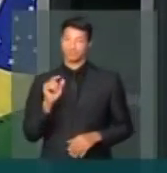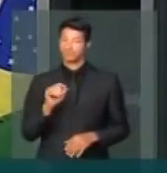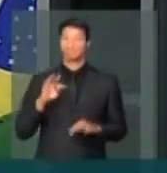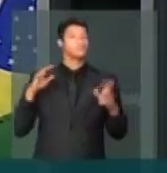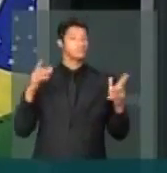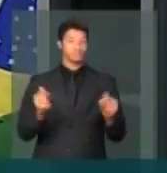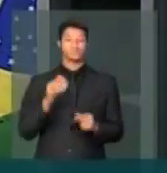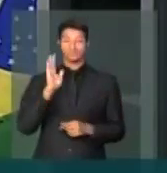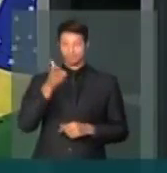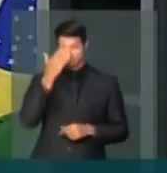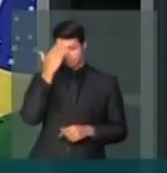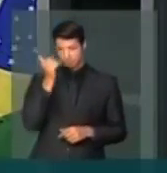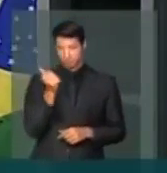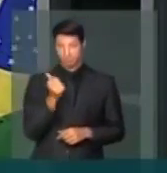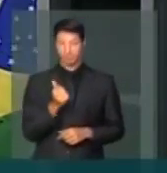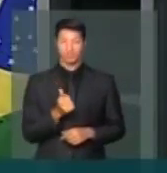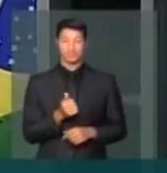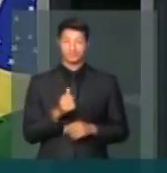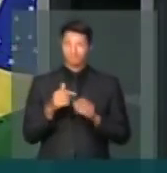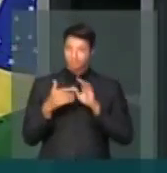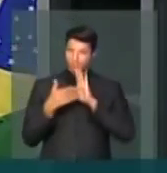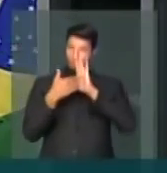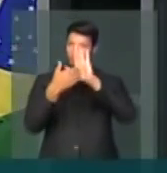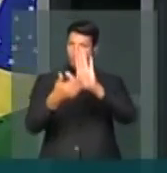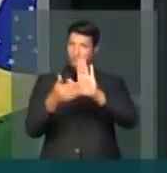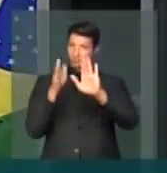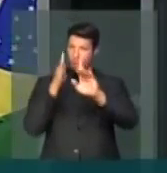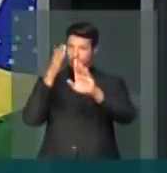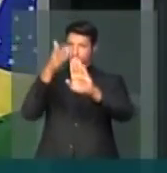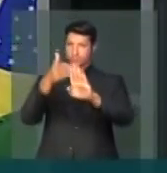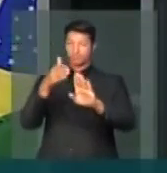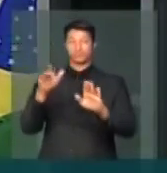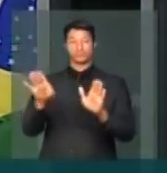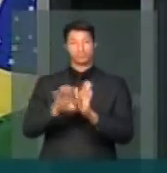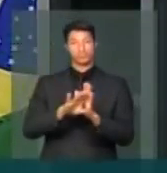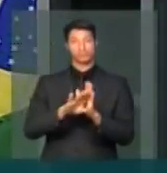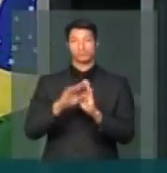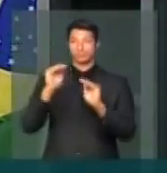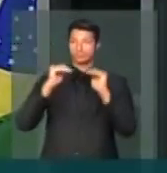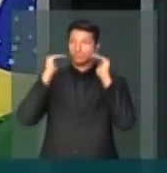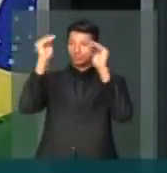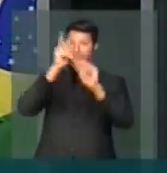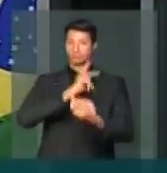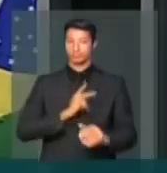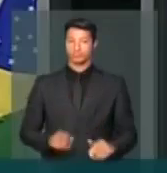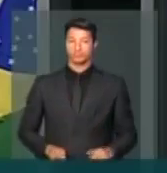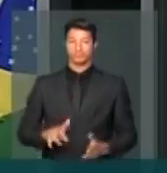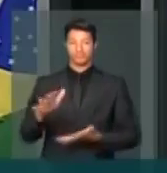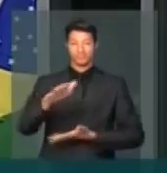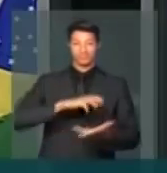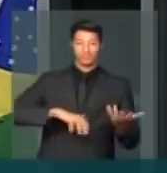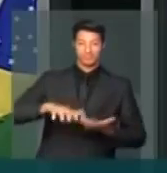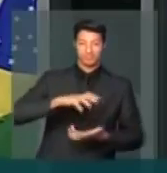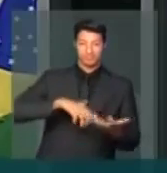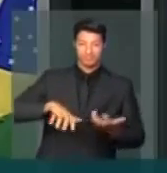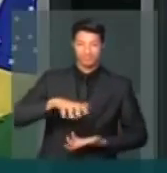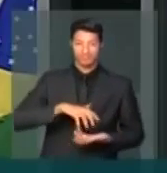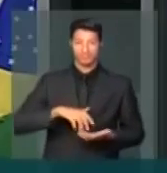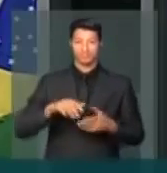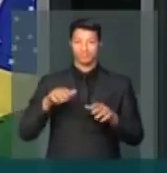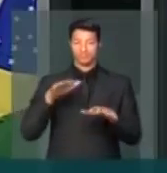todo mundo já sabe. Traçou como meta chegar ao poder, utilizando a greve,